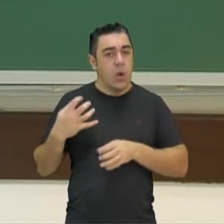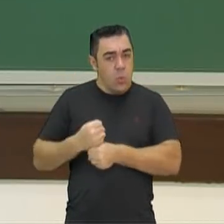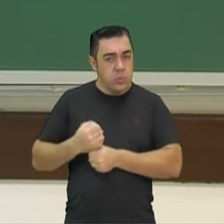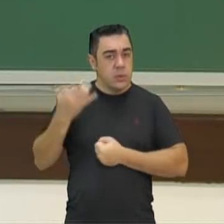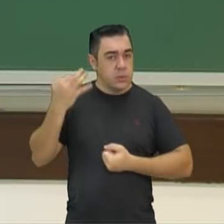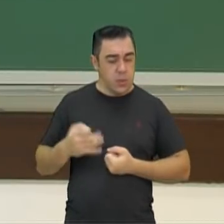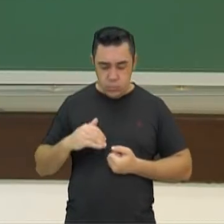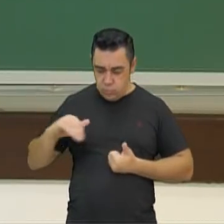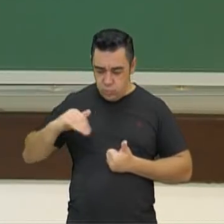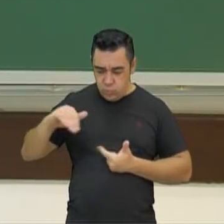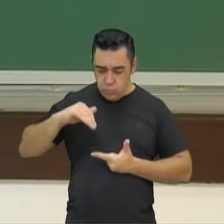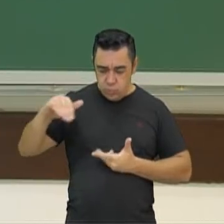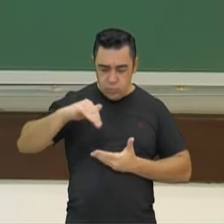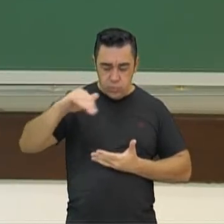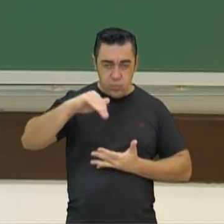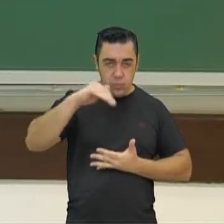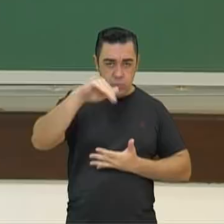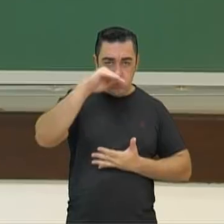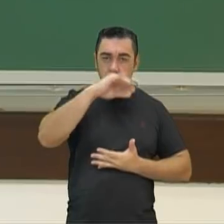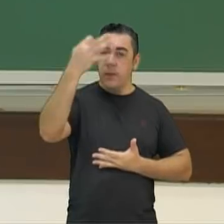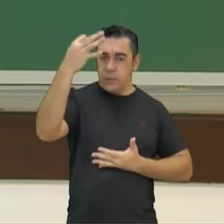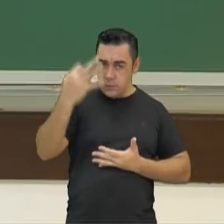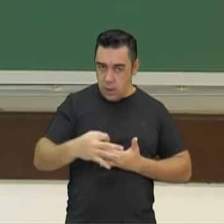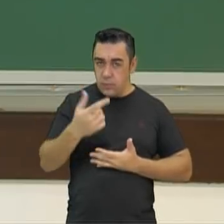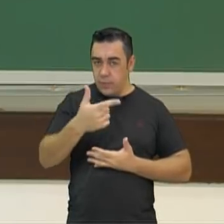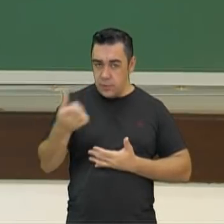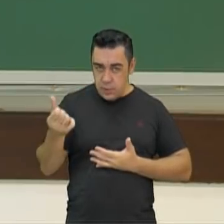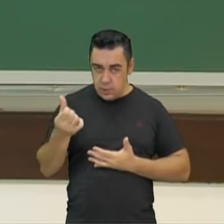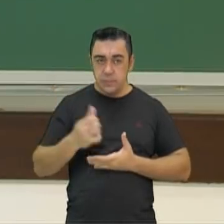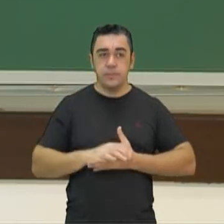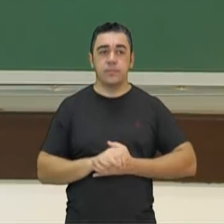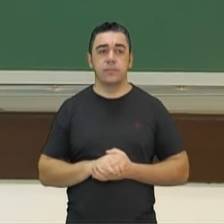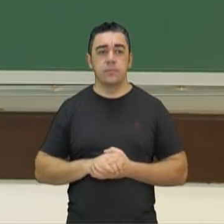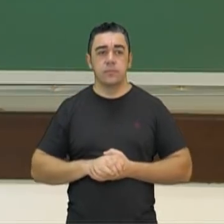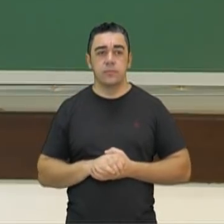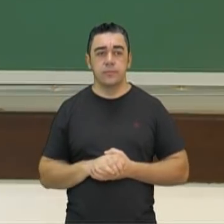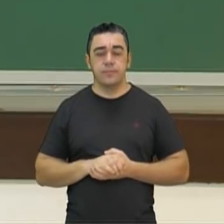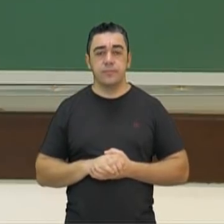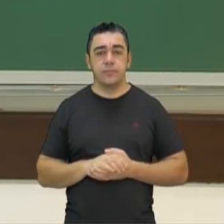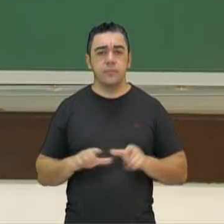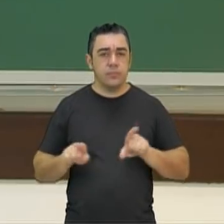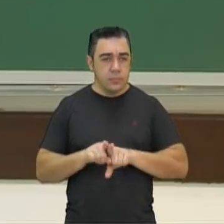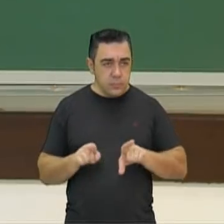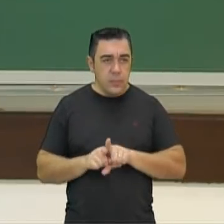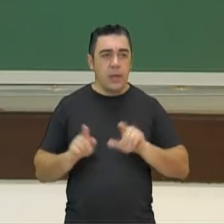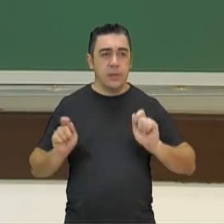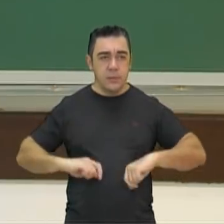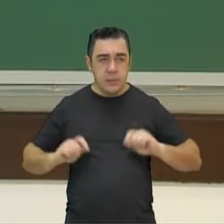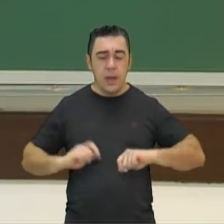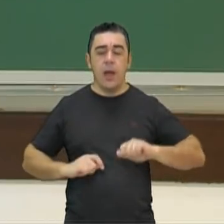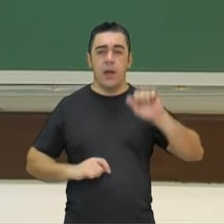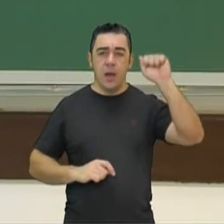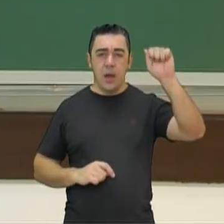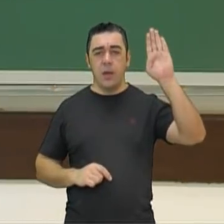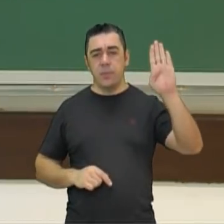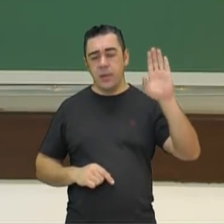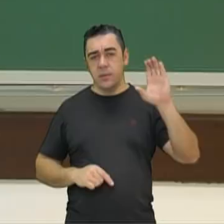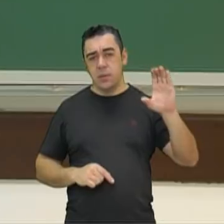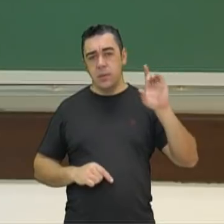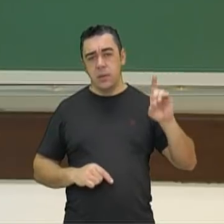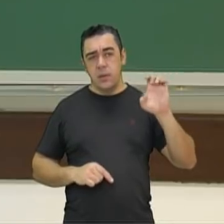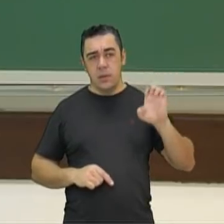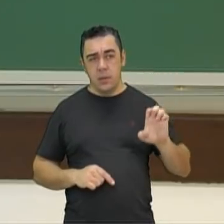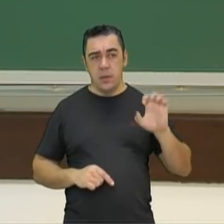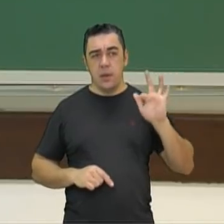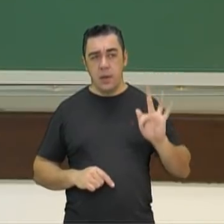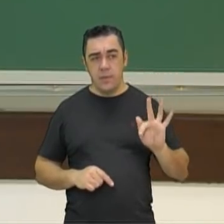que cuidar com os números certinhos ali, colunas, fileiras, diagonais. Também pode pôr as letrinhas e os números para você não se perder. Então,